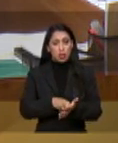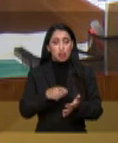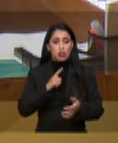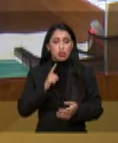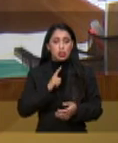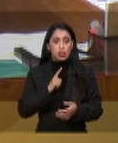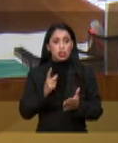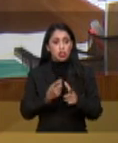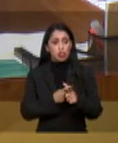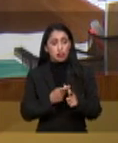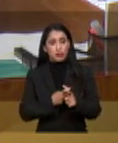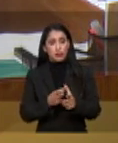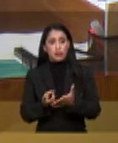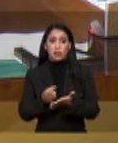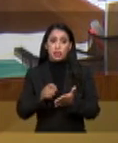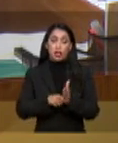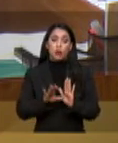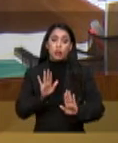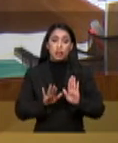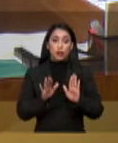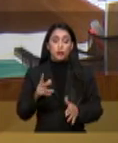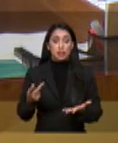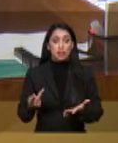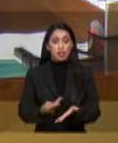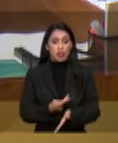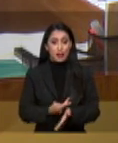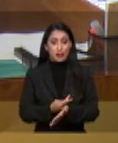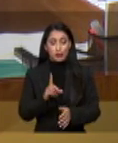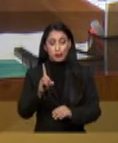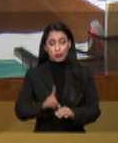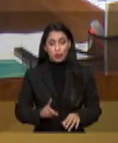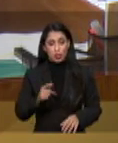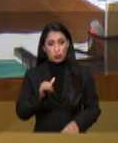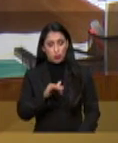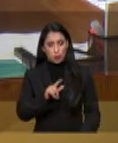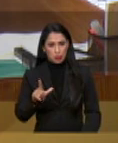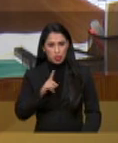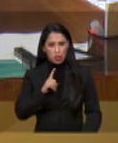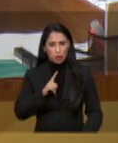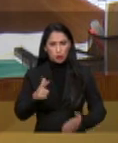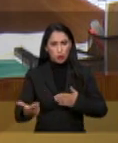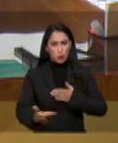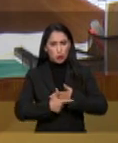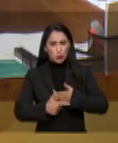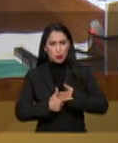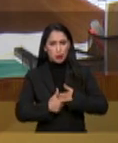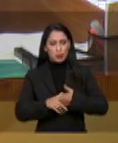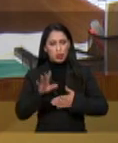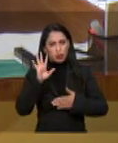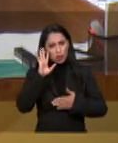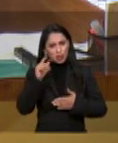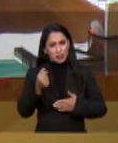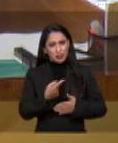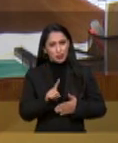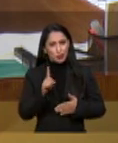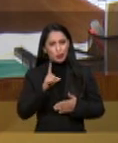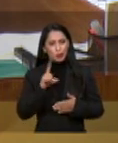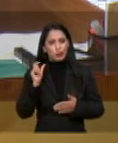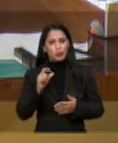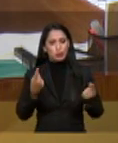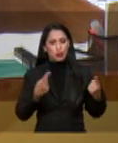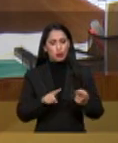que talvez se revelem indevidas. O direito penal assume o papel de última rácio contra a violação aos